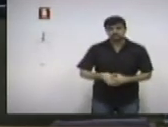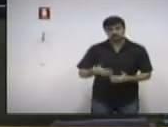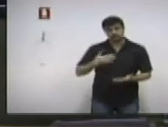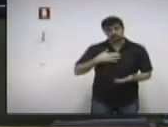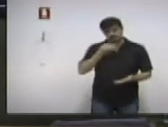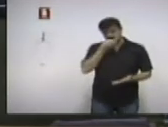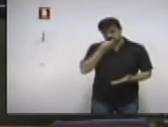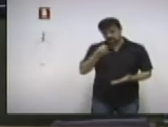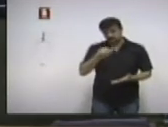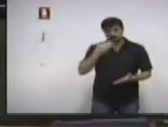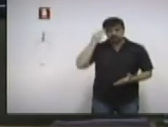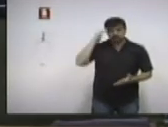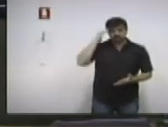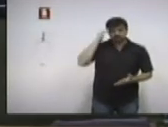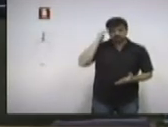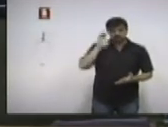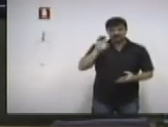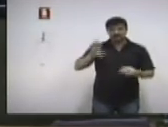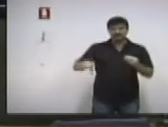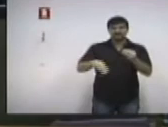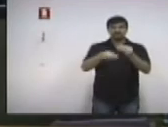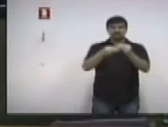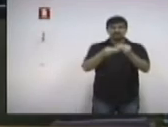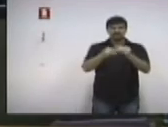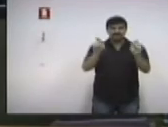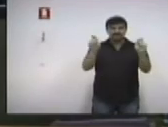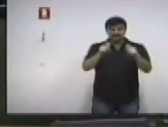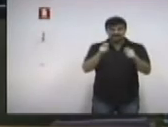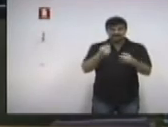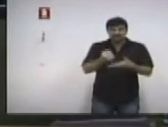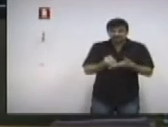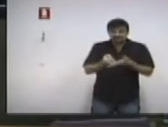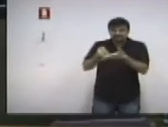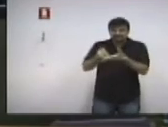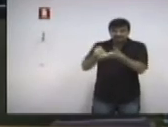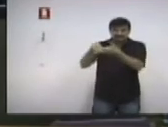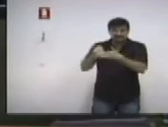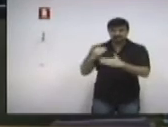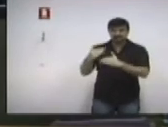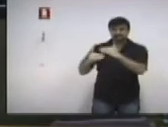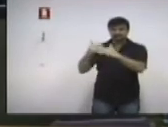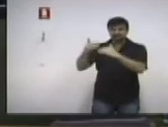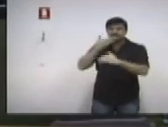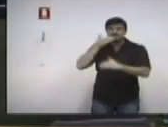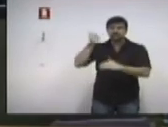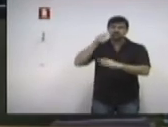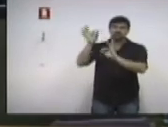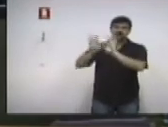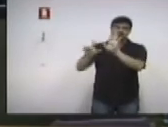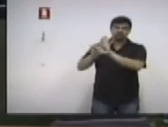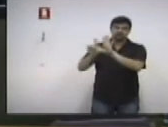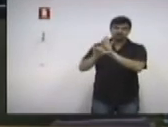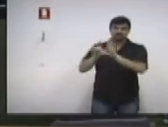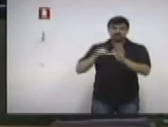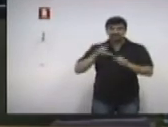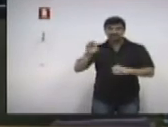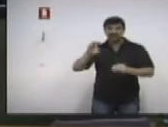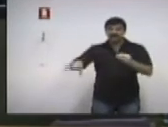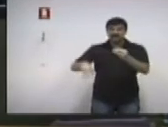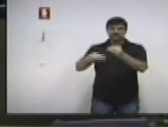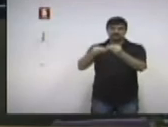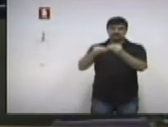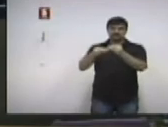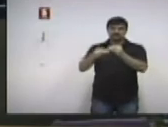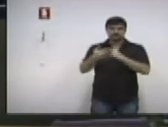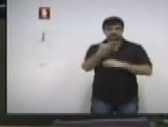e quando entendo que as emendas podem salvar minimamente o projeto votar favorável as emendas e como companheiro